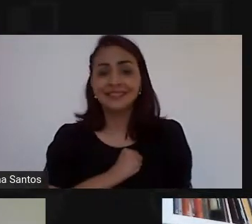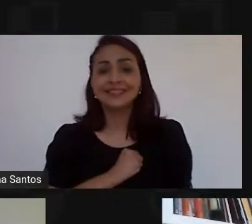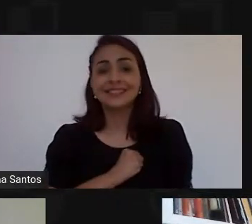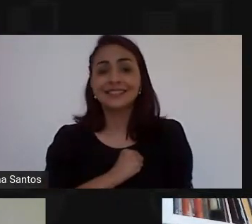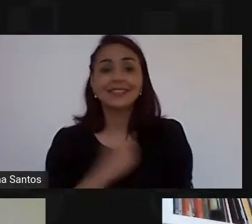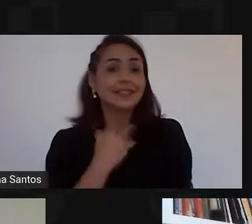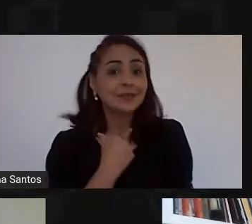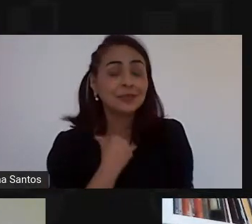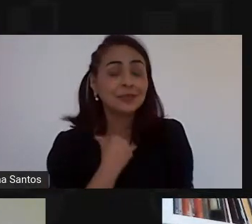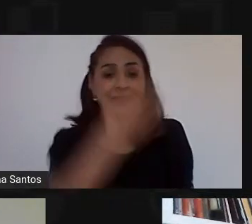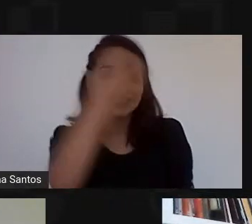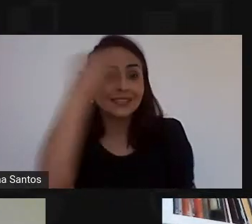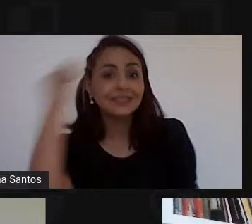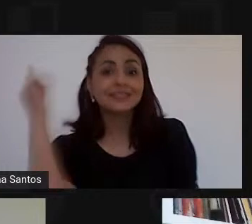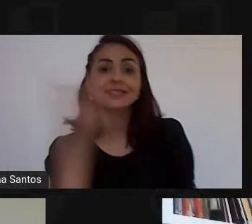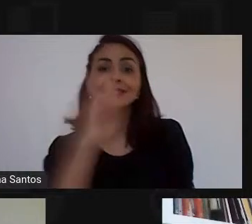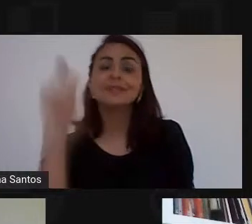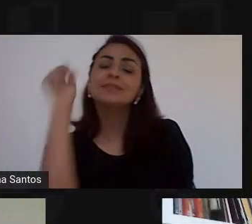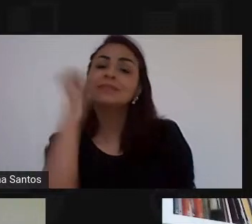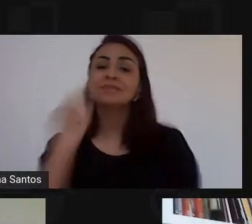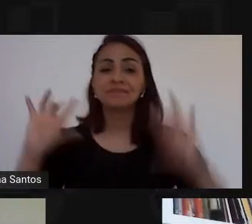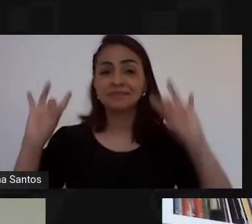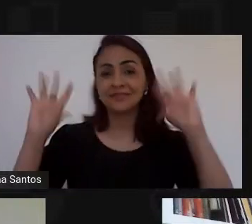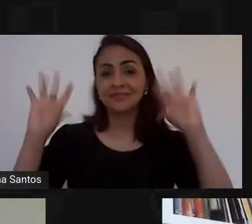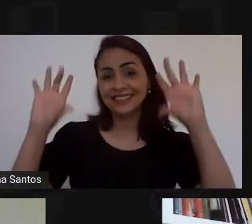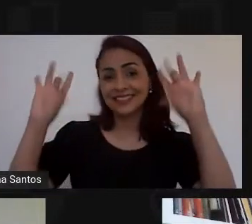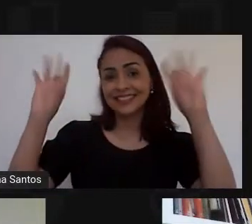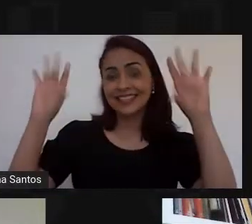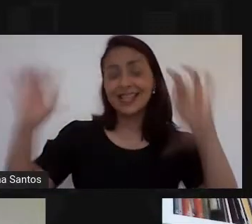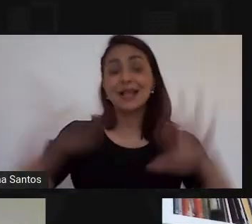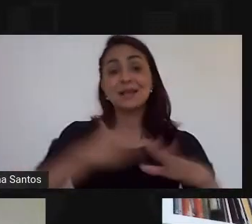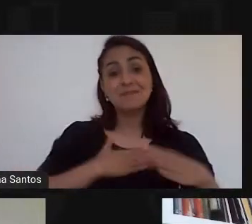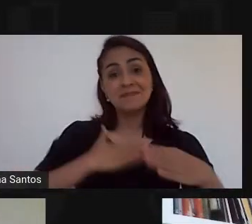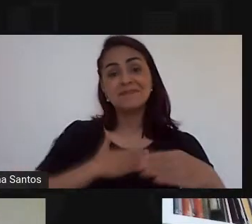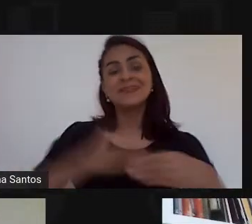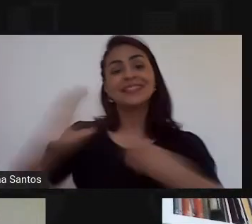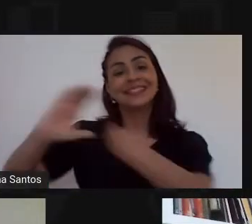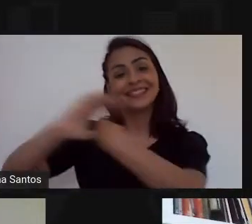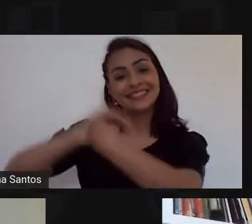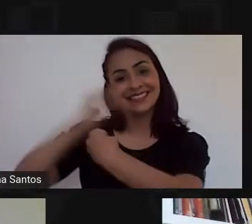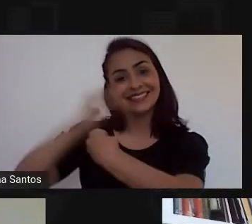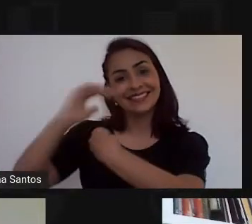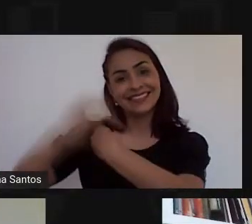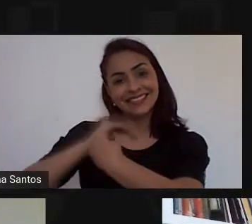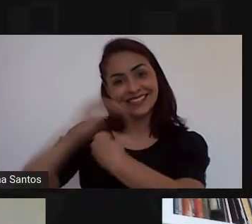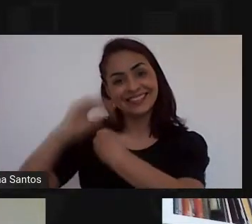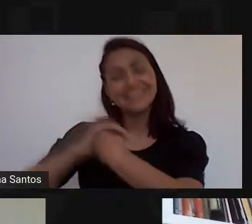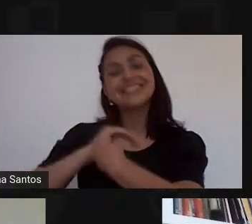mulher especial na minha vida, minha orientadora, minha